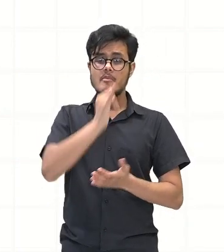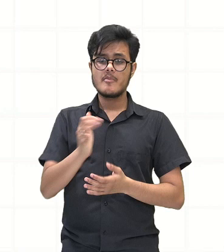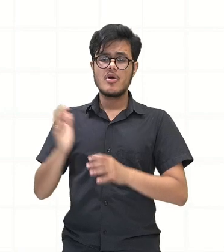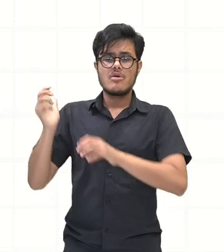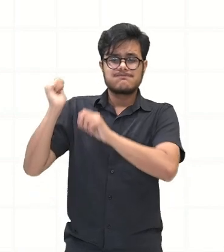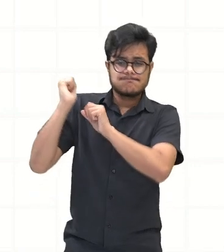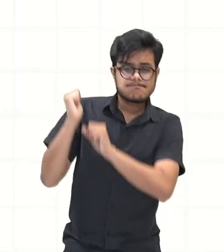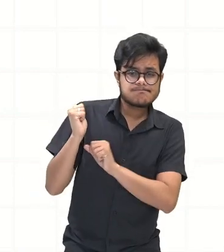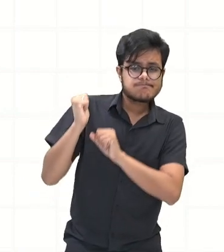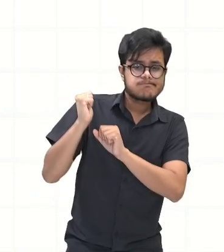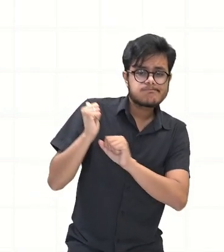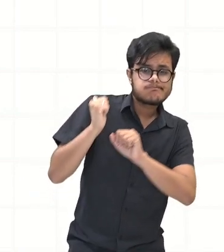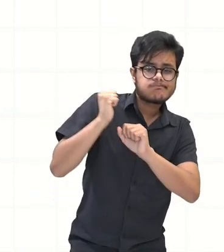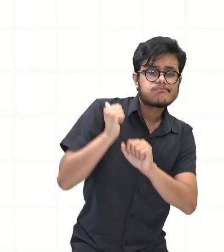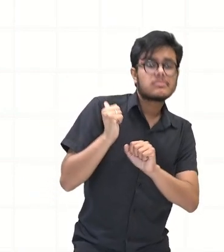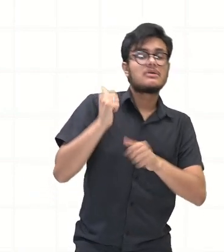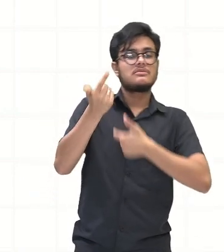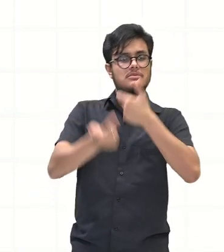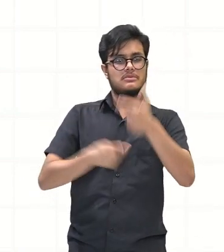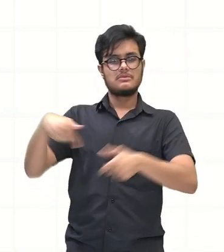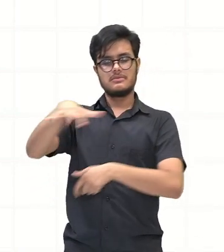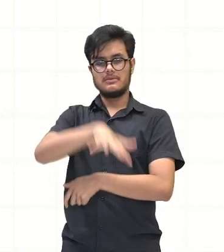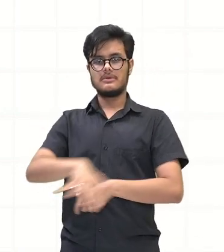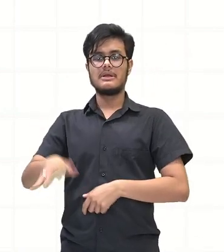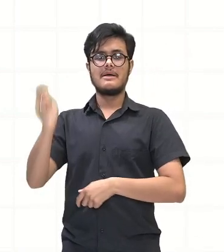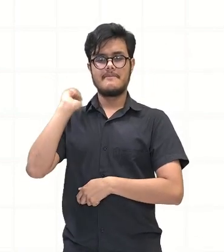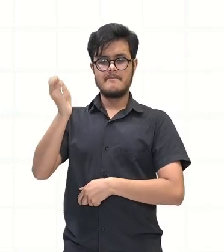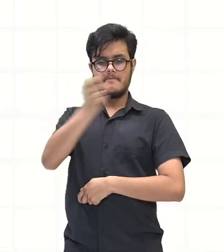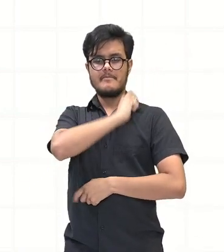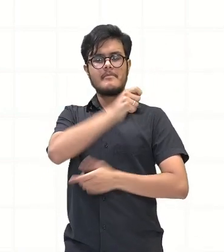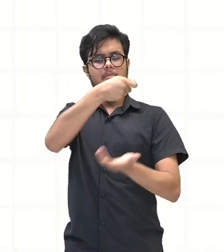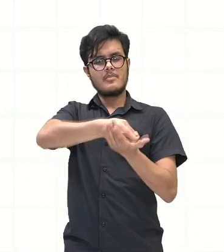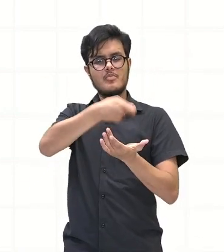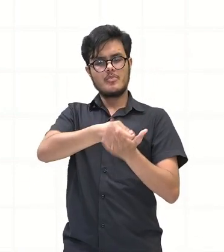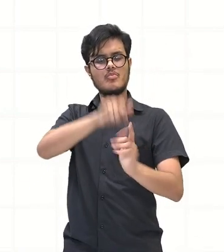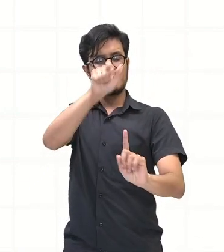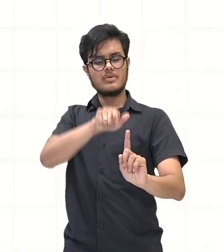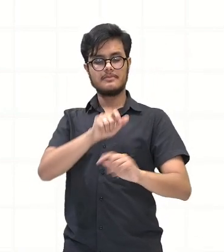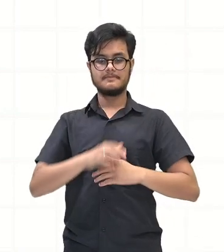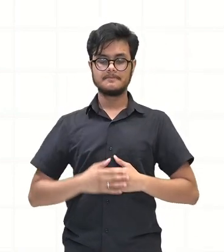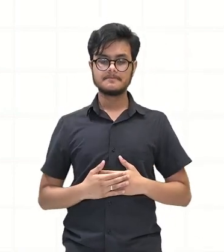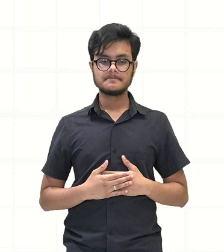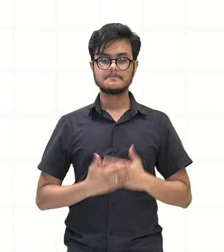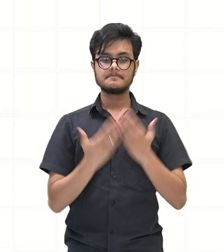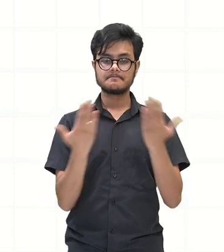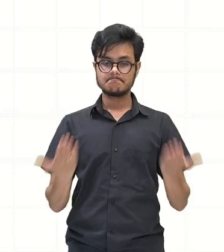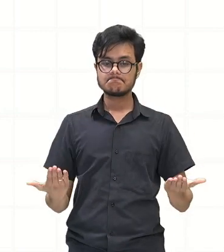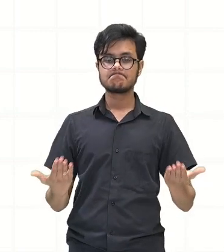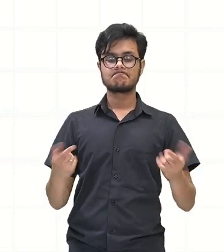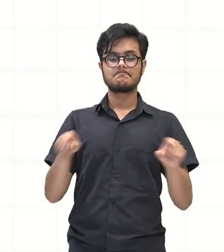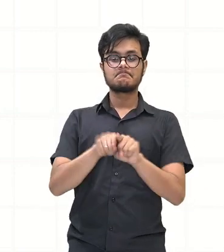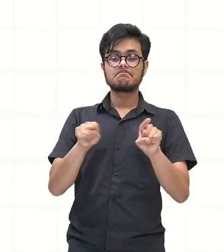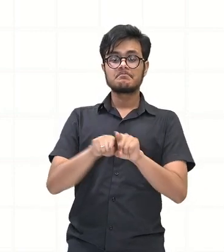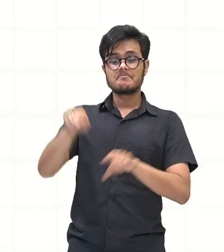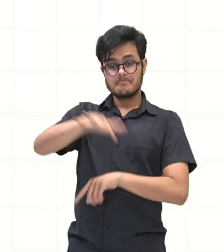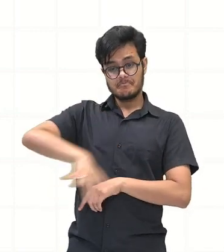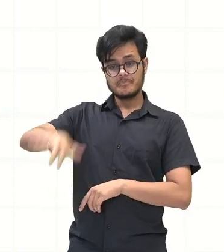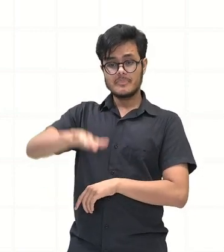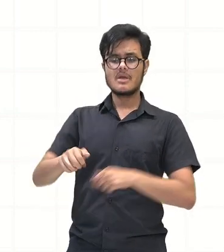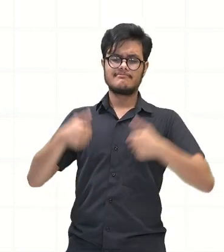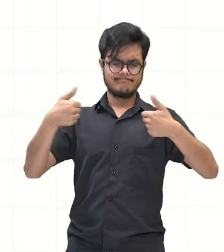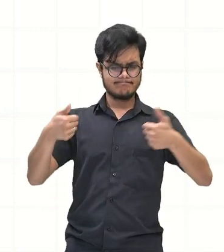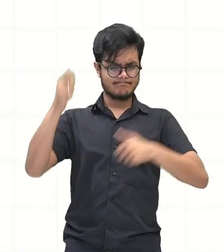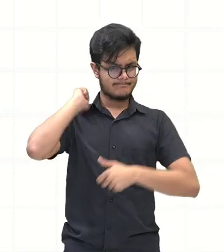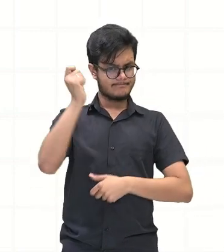Esses eram os trabalhos ali associados a esses escravizados. Os escravizados, nesse contexto da